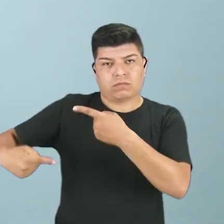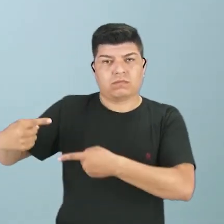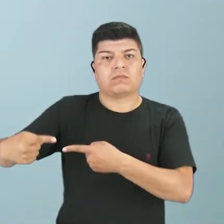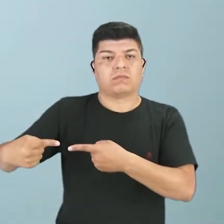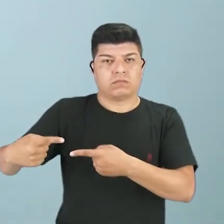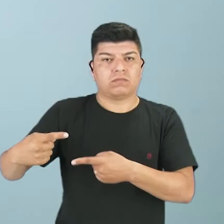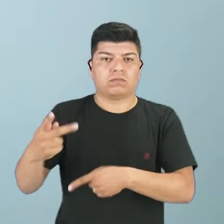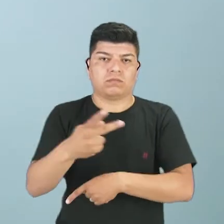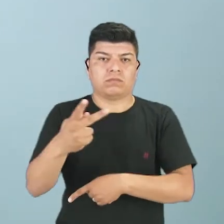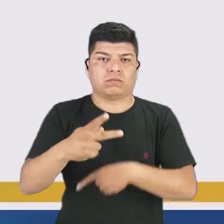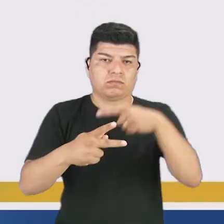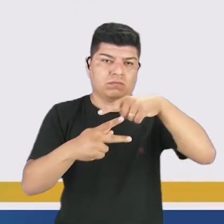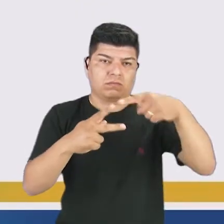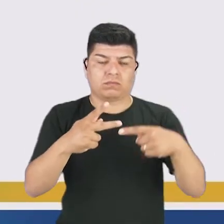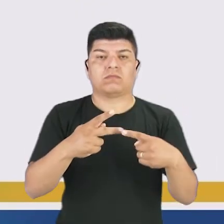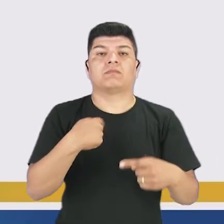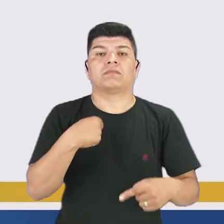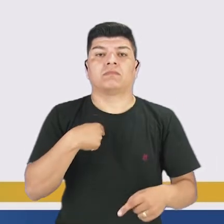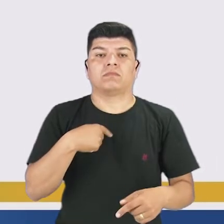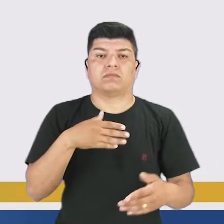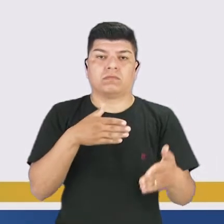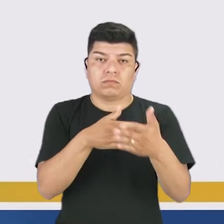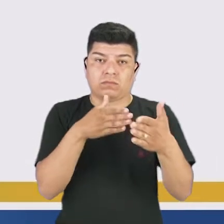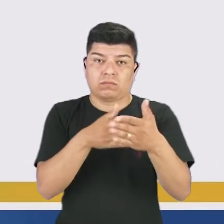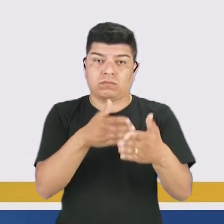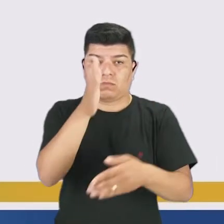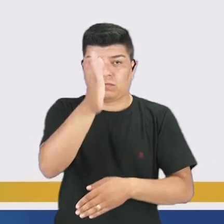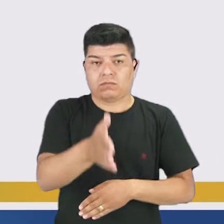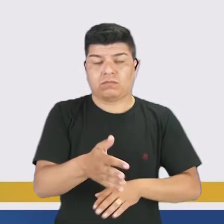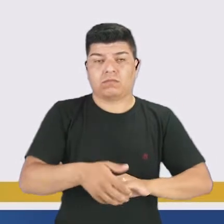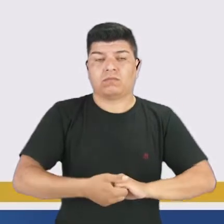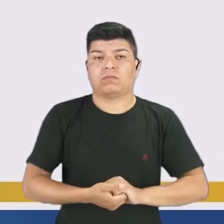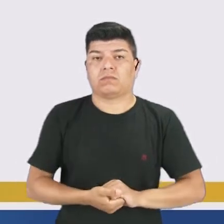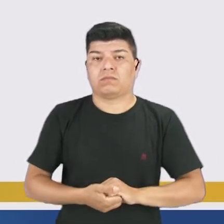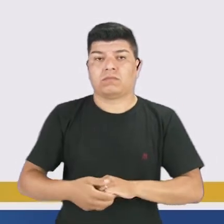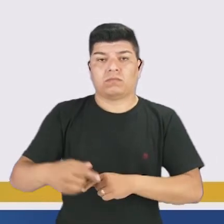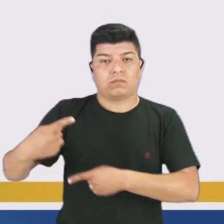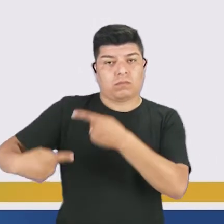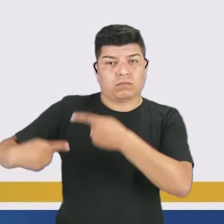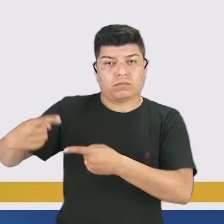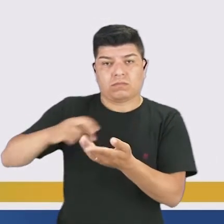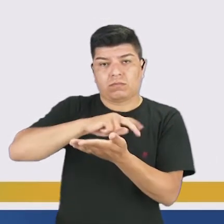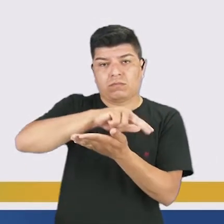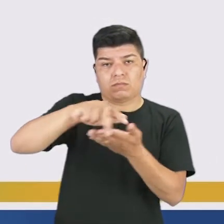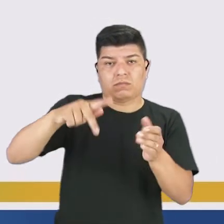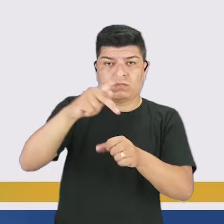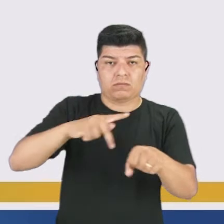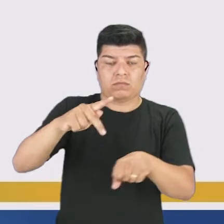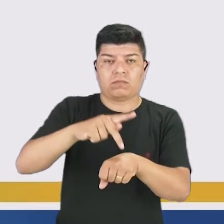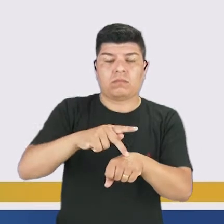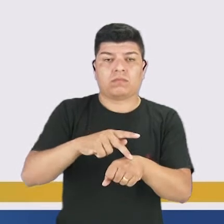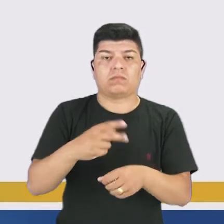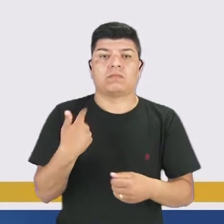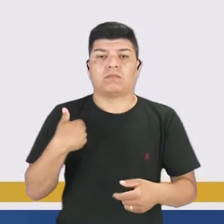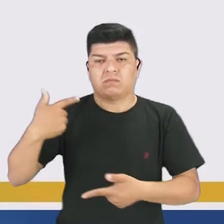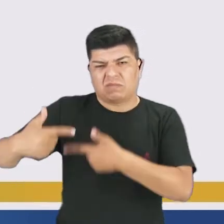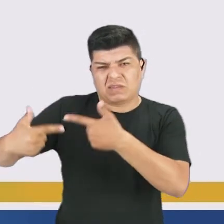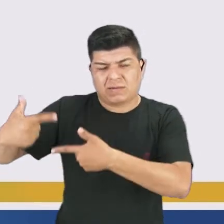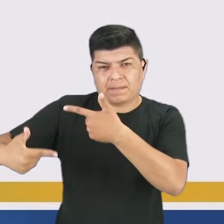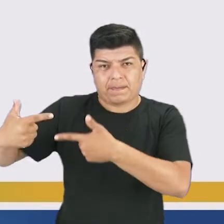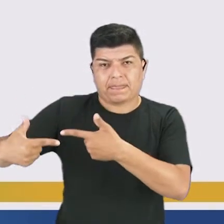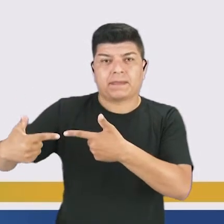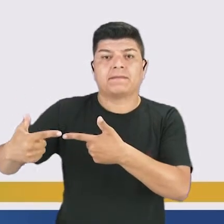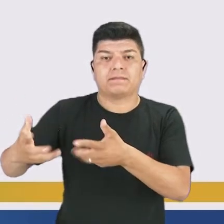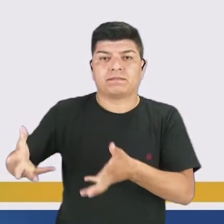bipolar, de dois polos, interferindo diretamente na política de vários países. Conflitos armados